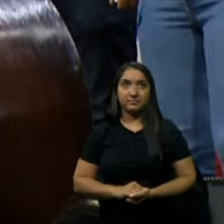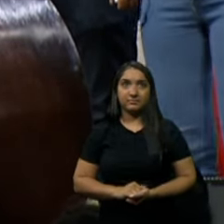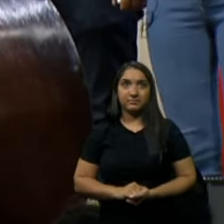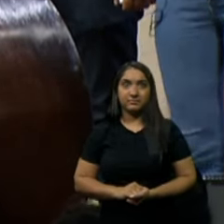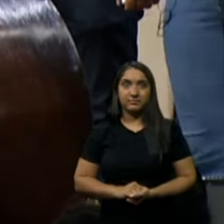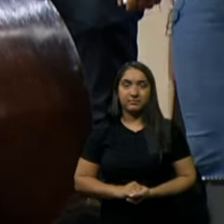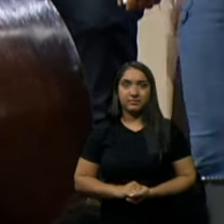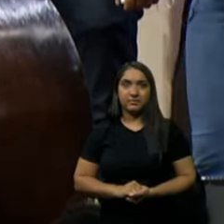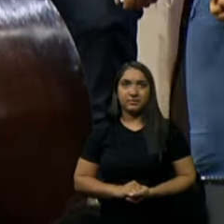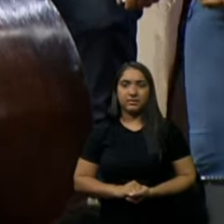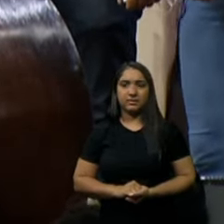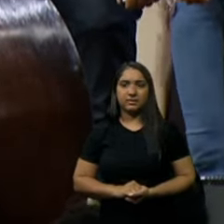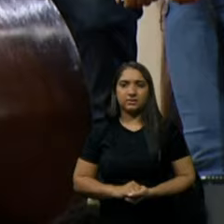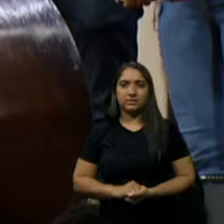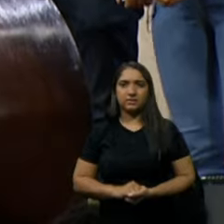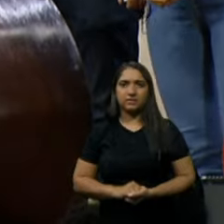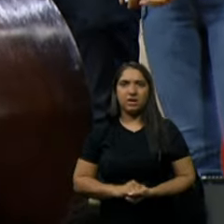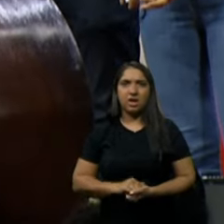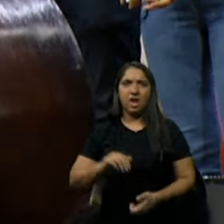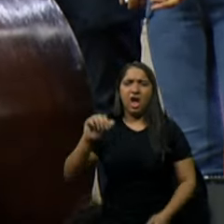um africano